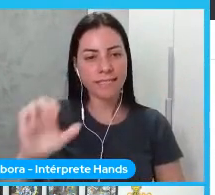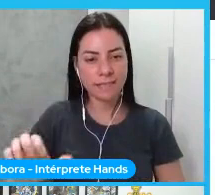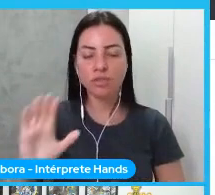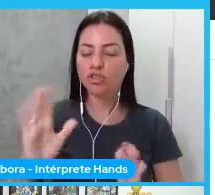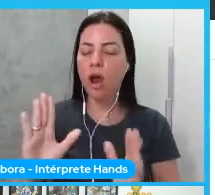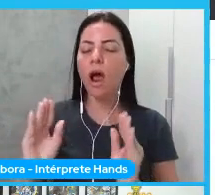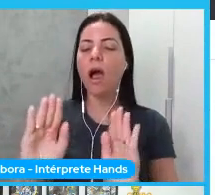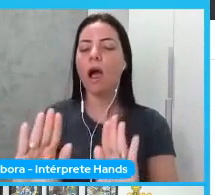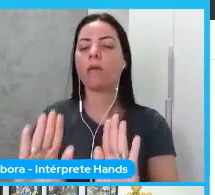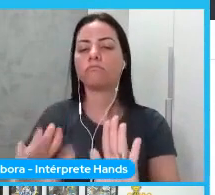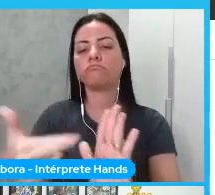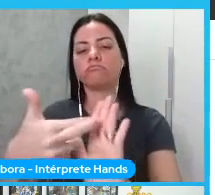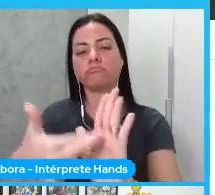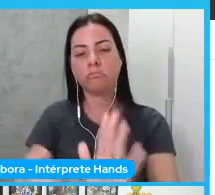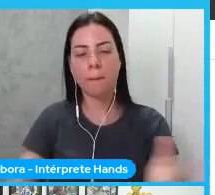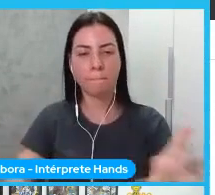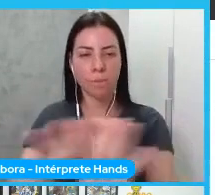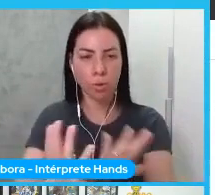tá